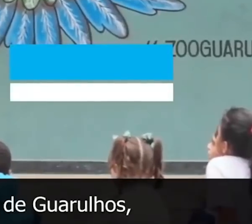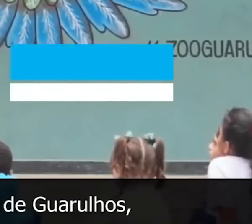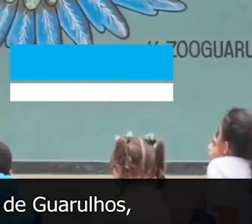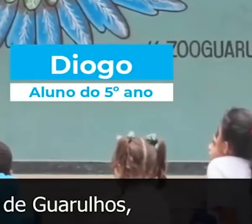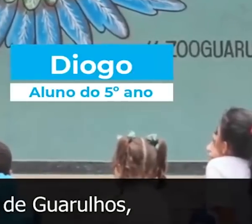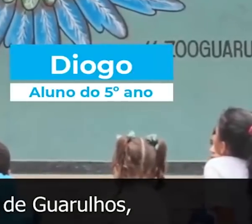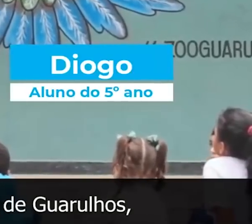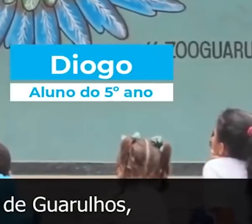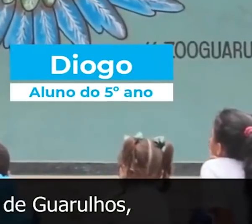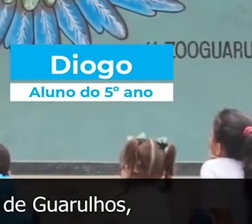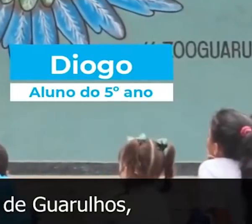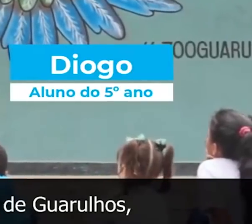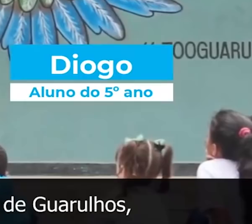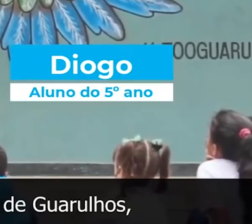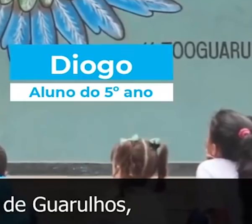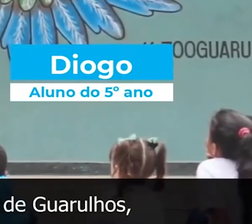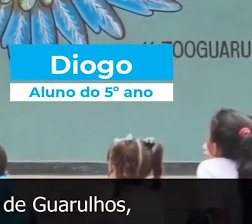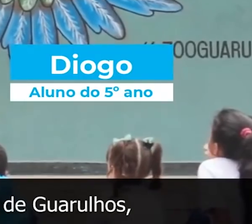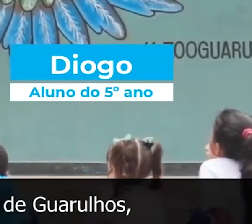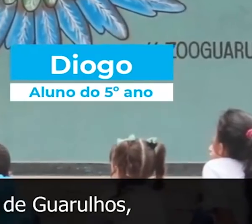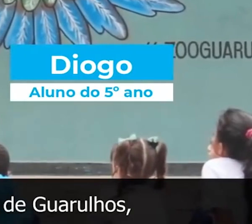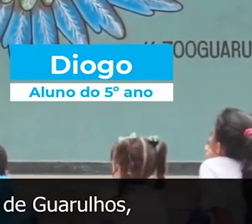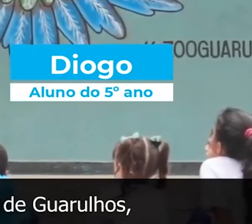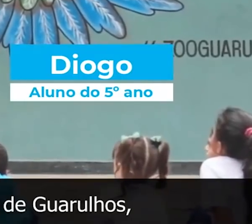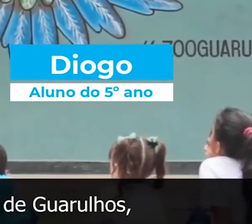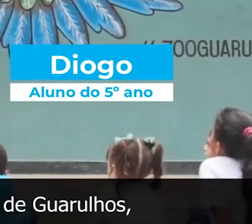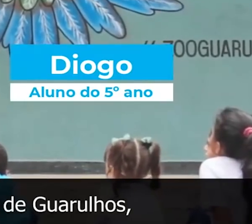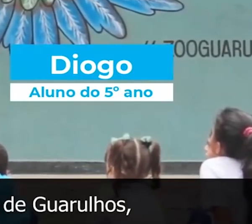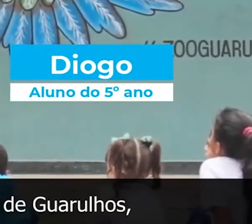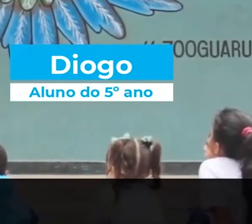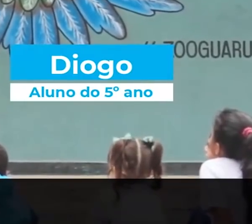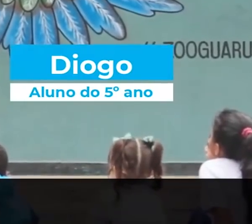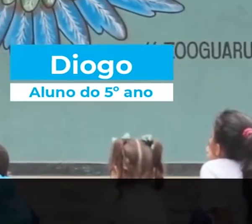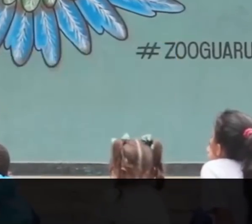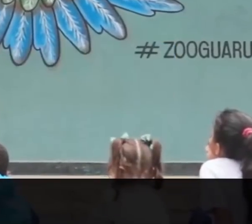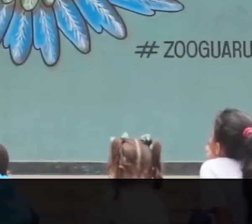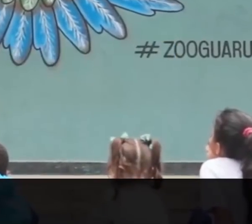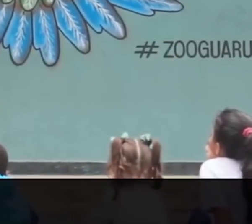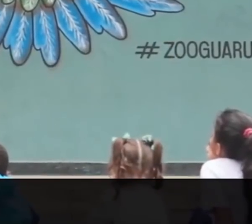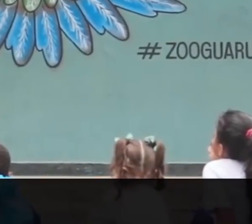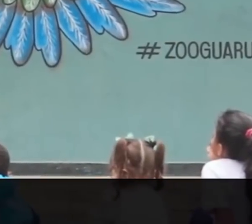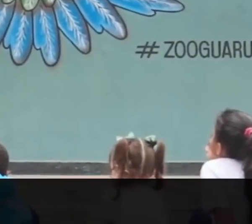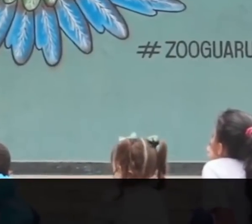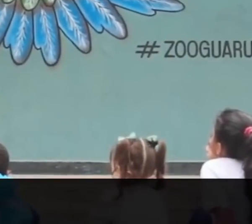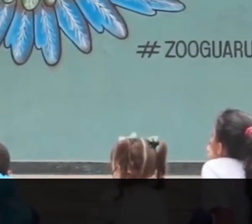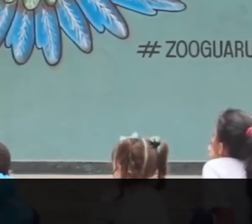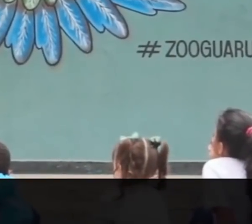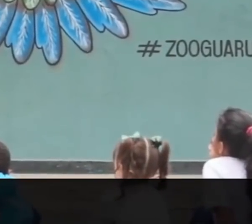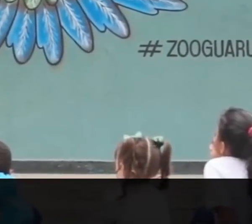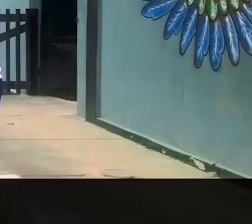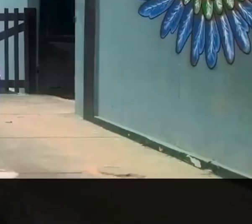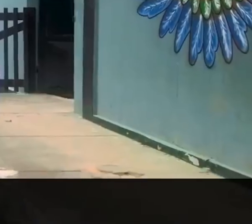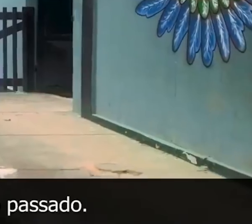Fazendo uma pesquisa lá no site do Zoológico de Guarulhos, lá mostra que